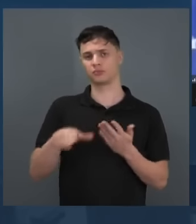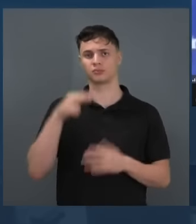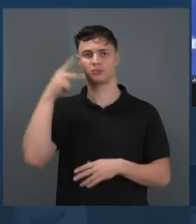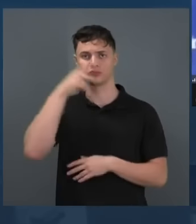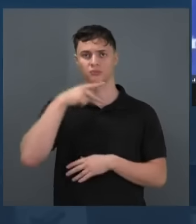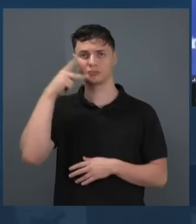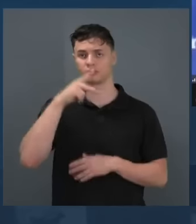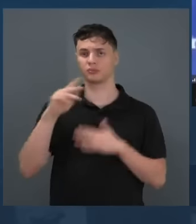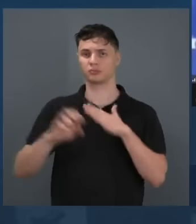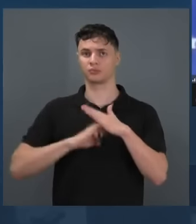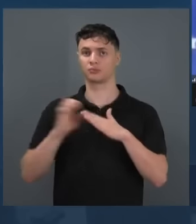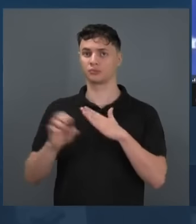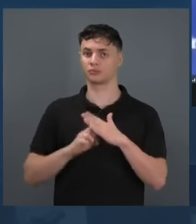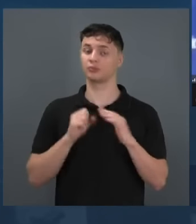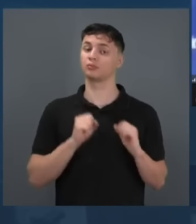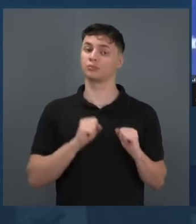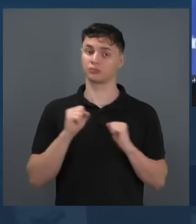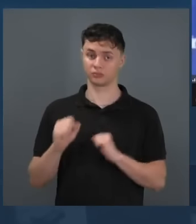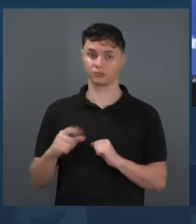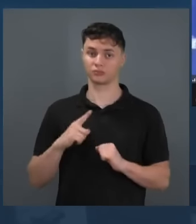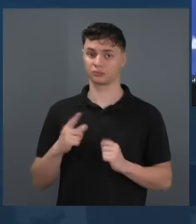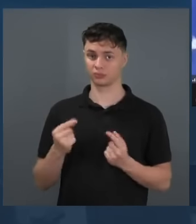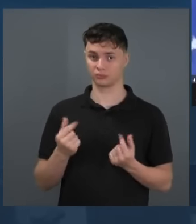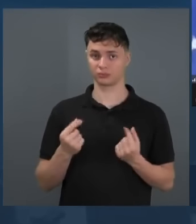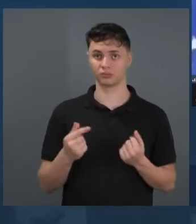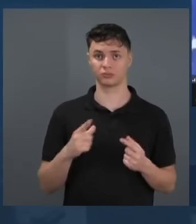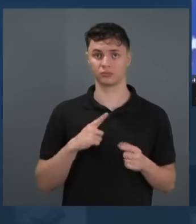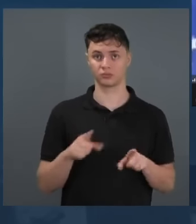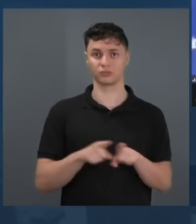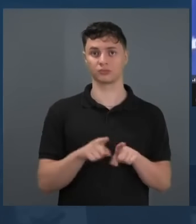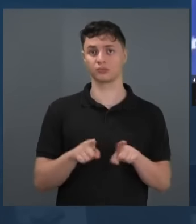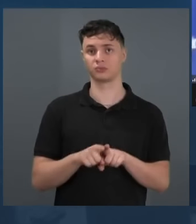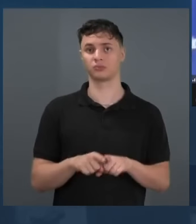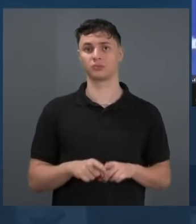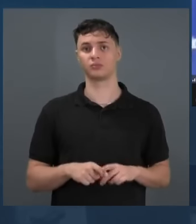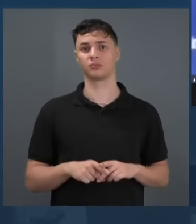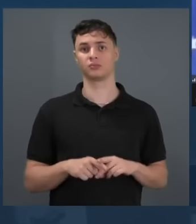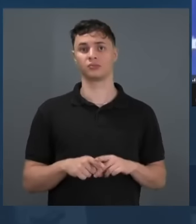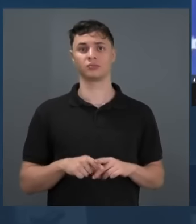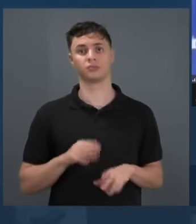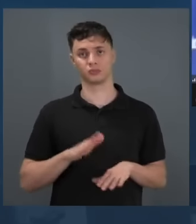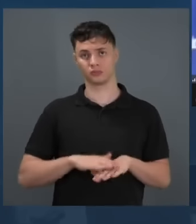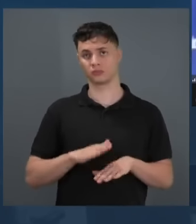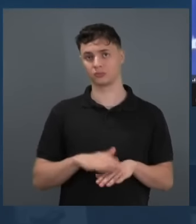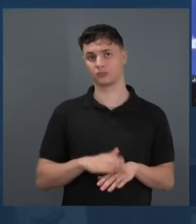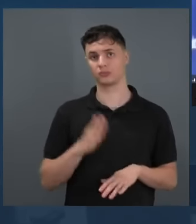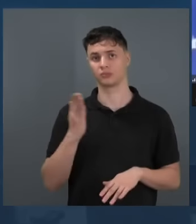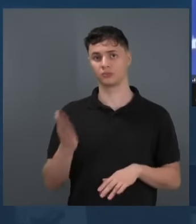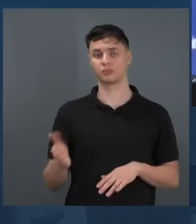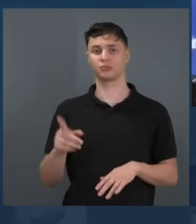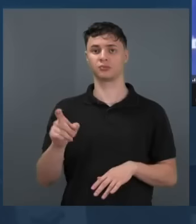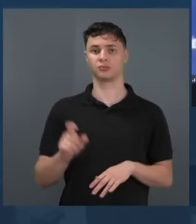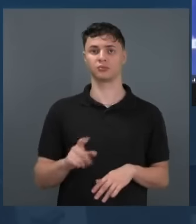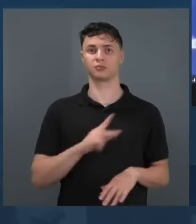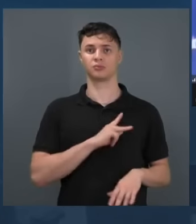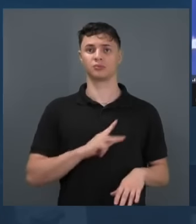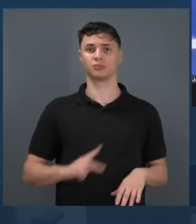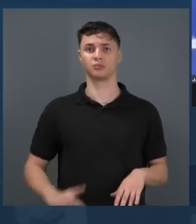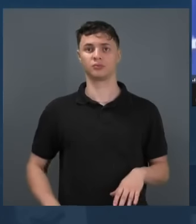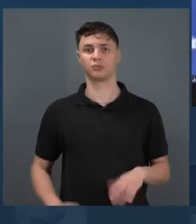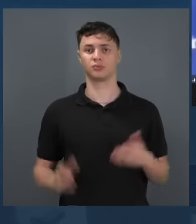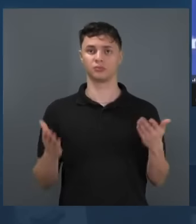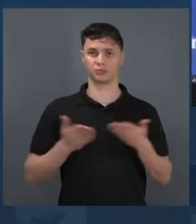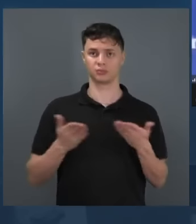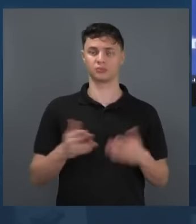e empresários muito poderosos, incluindo o próprio ex-presidente da República,